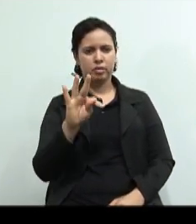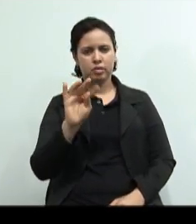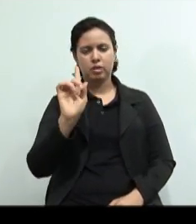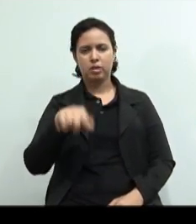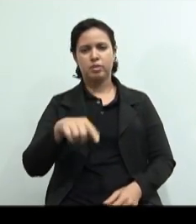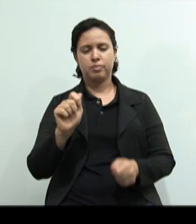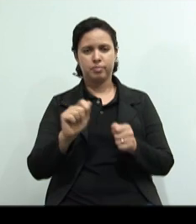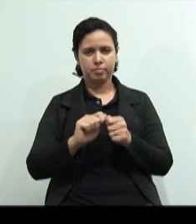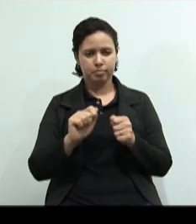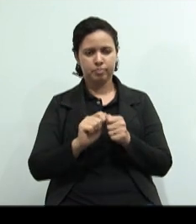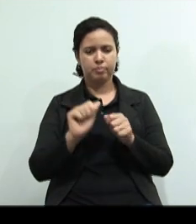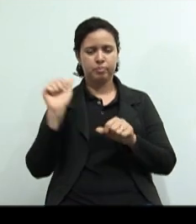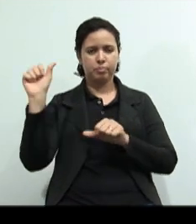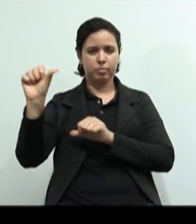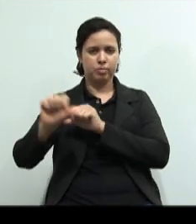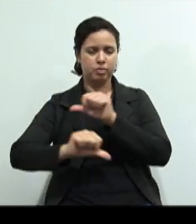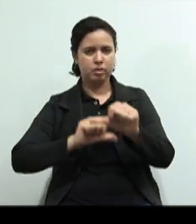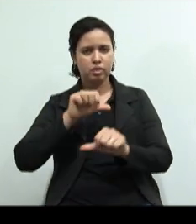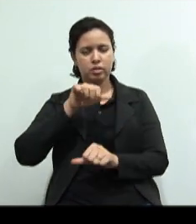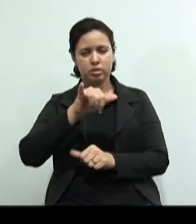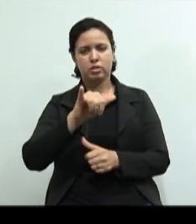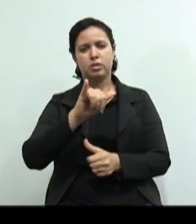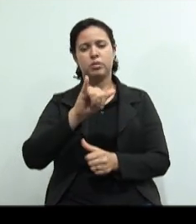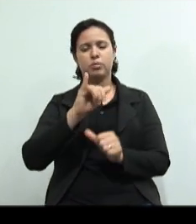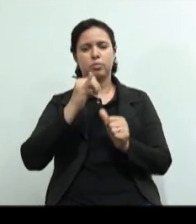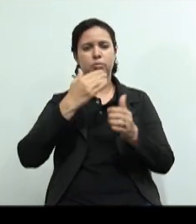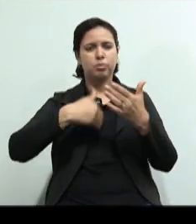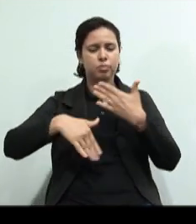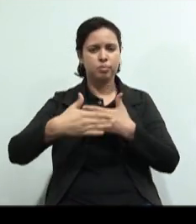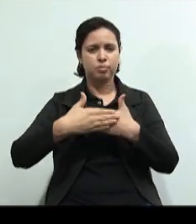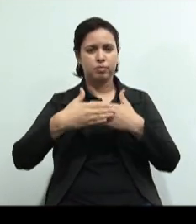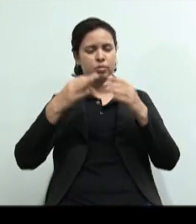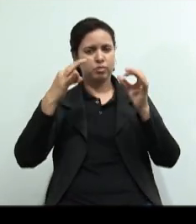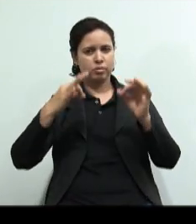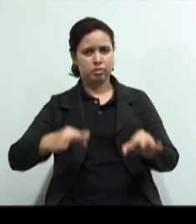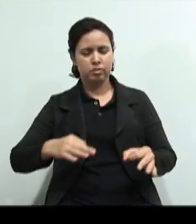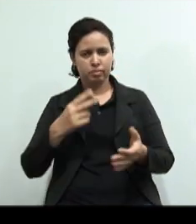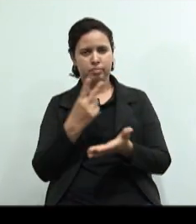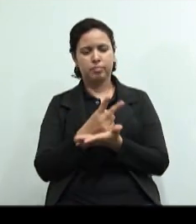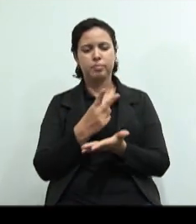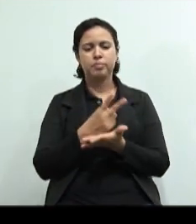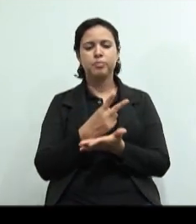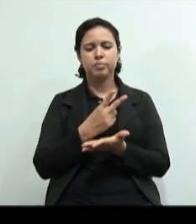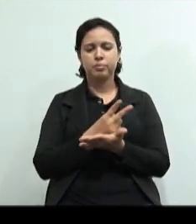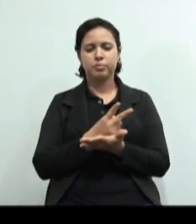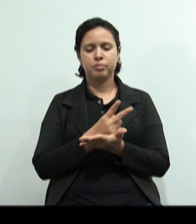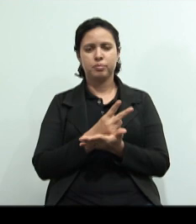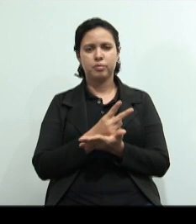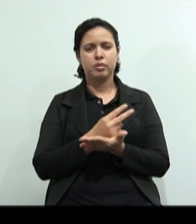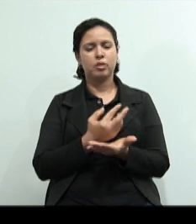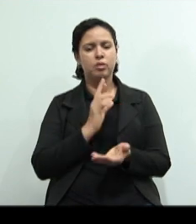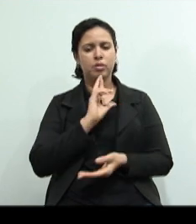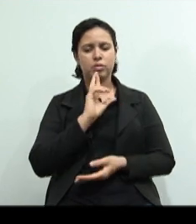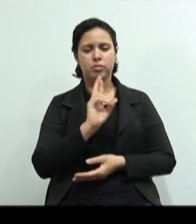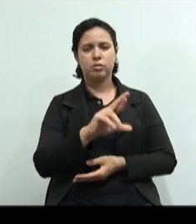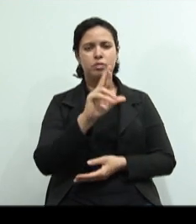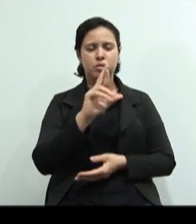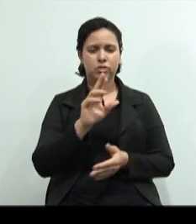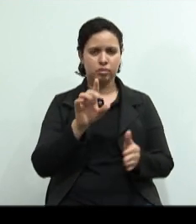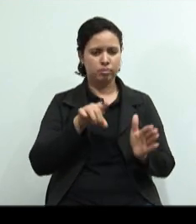tiver dando tudo certo, nós vamos em frente. De acordo com o resultado dessa etapa,